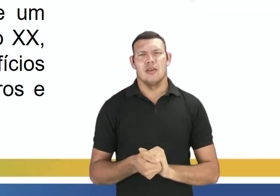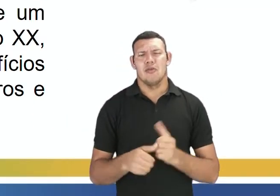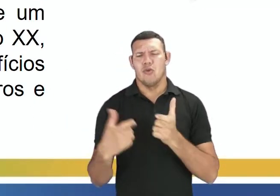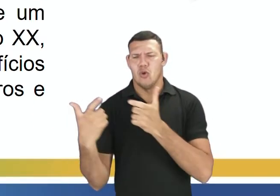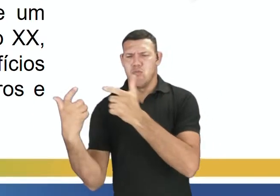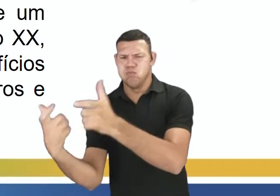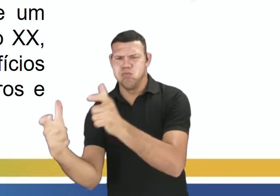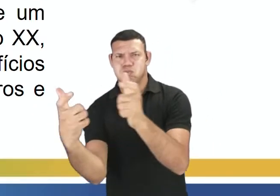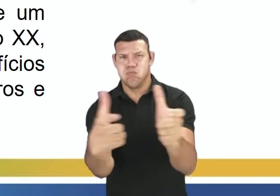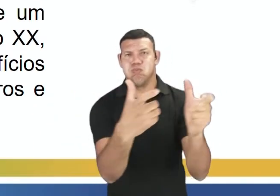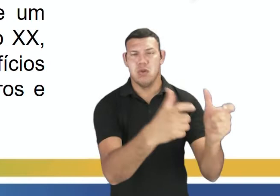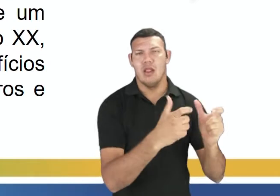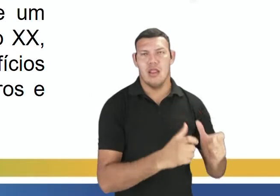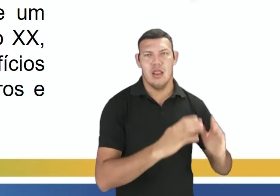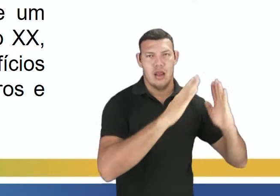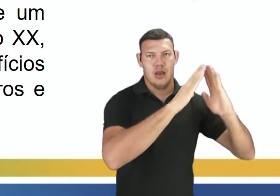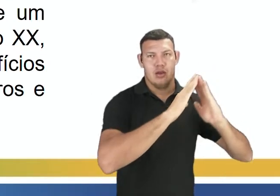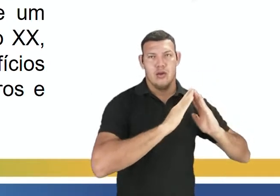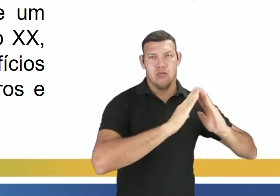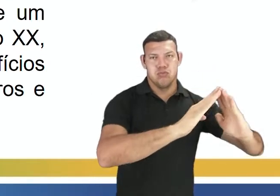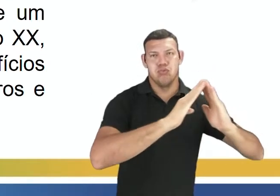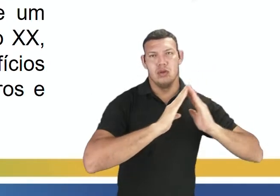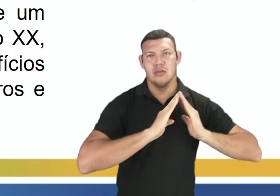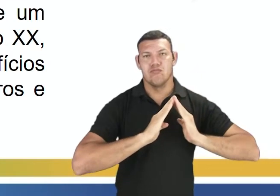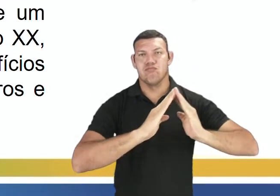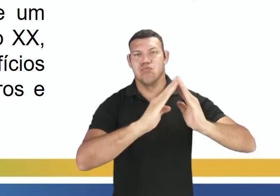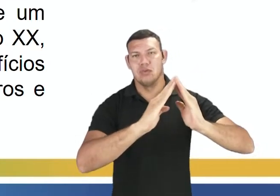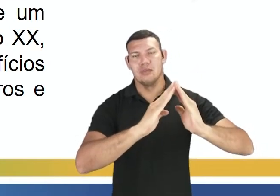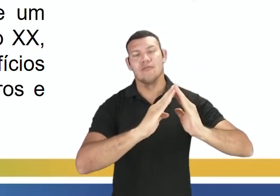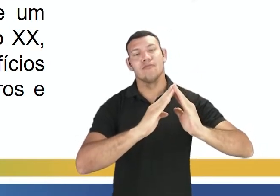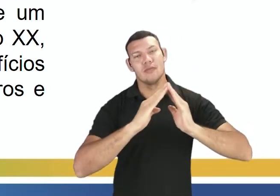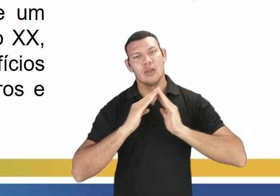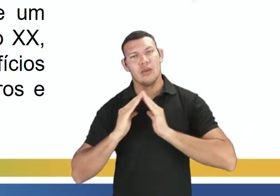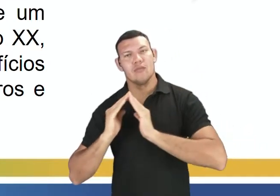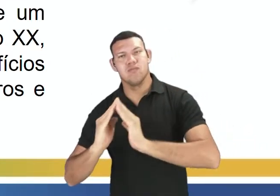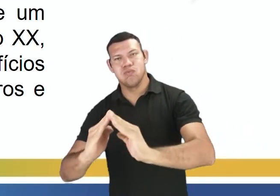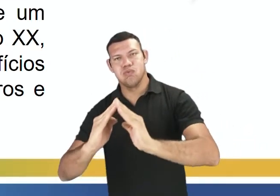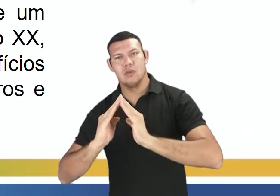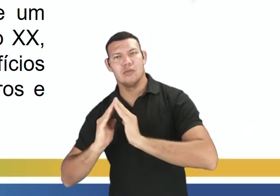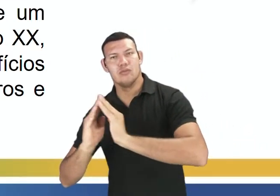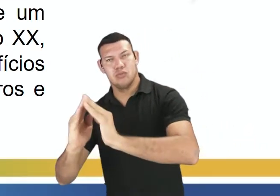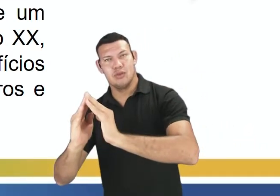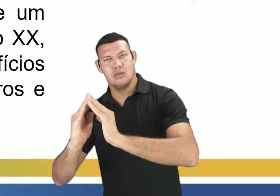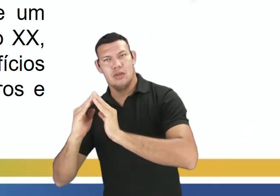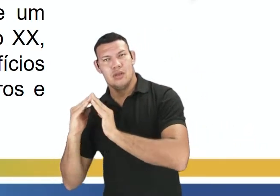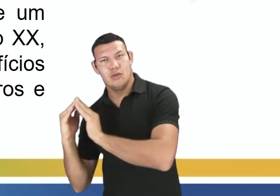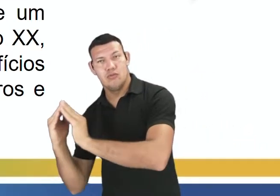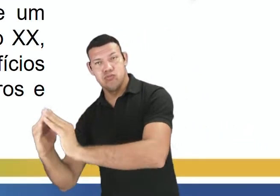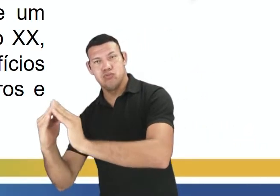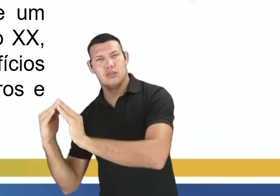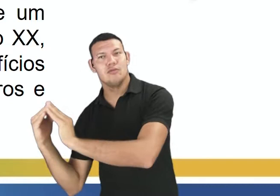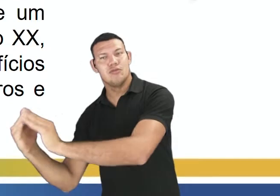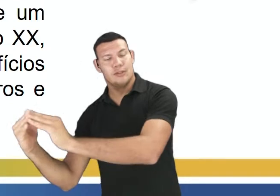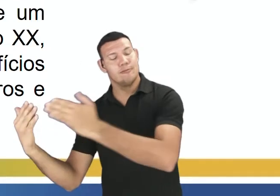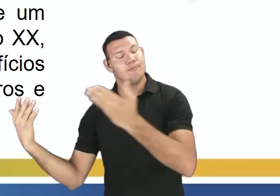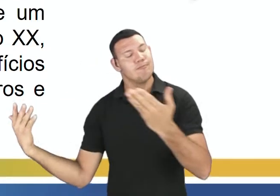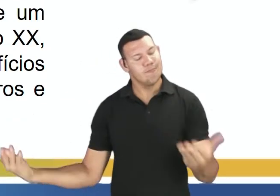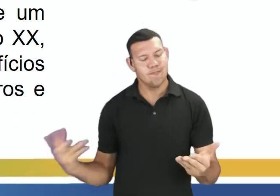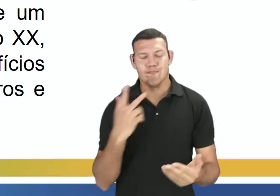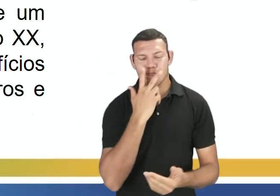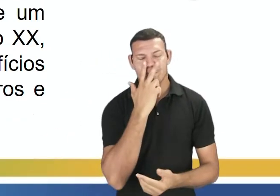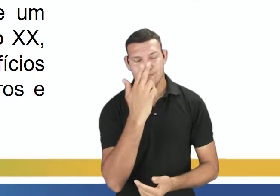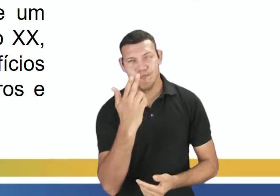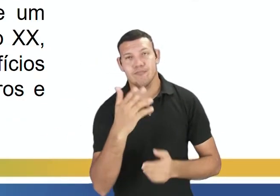bairros passaram a se agrupar em quadras ou quarteirões em volta de um pátio e apresentar estrutura homogênea, né, bem parecida uma com a